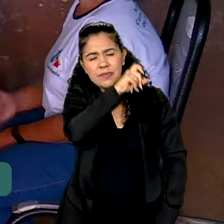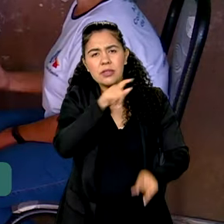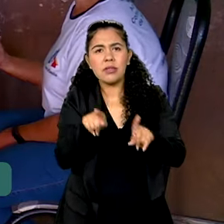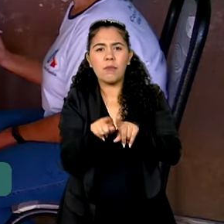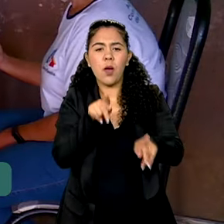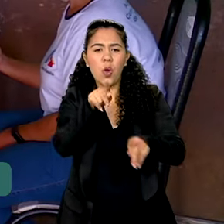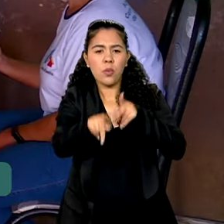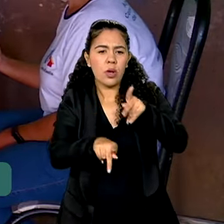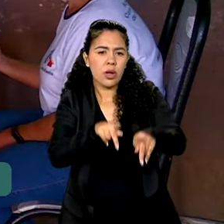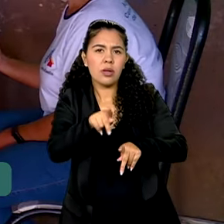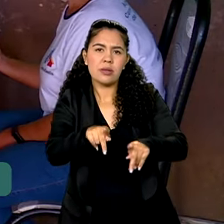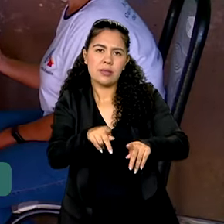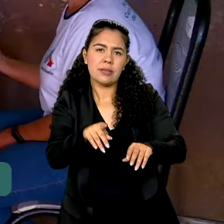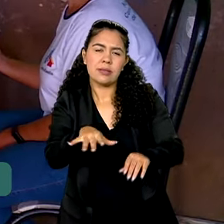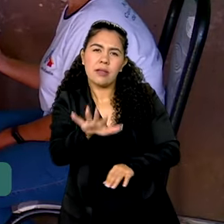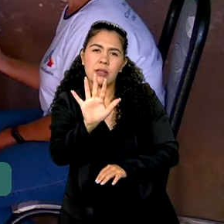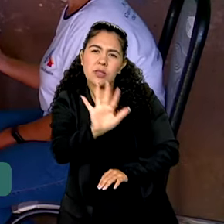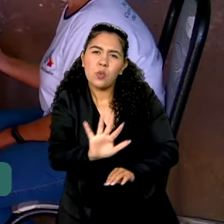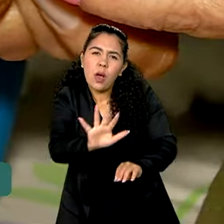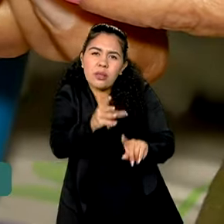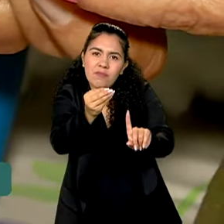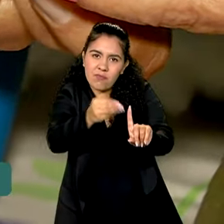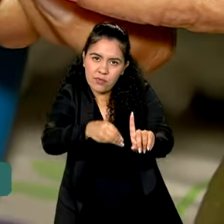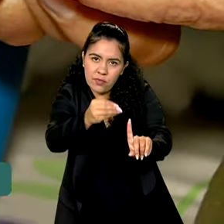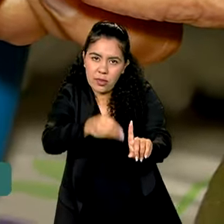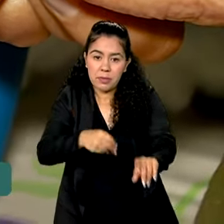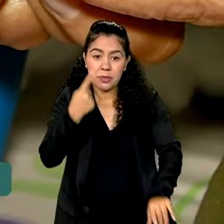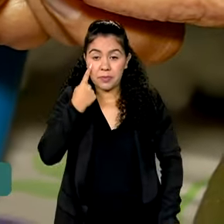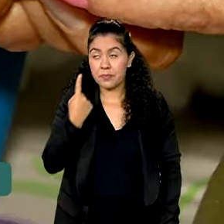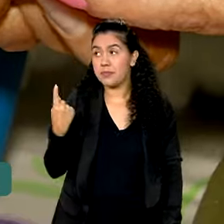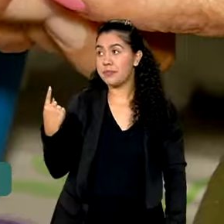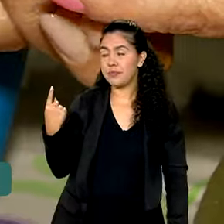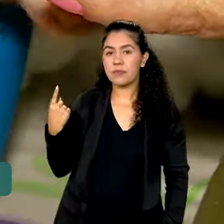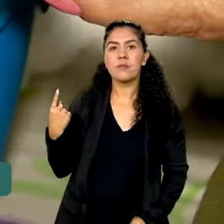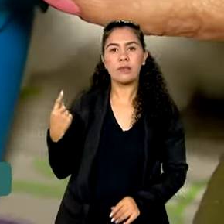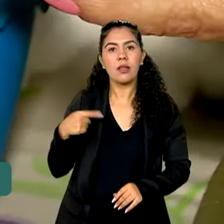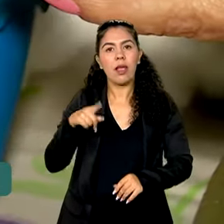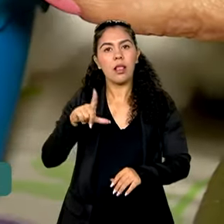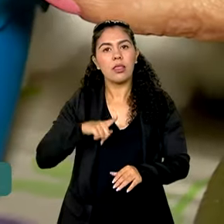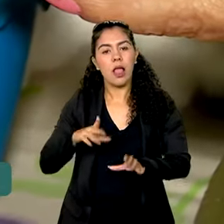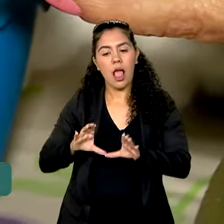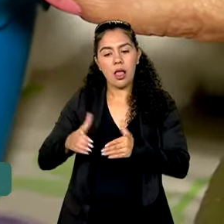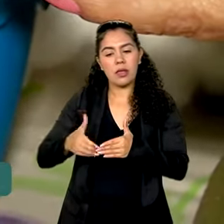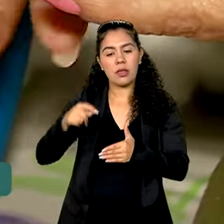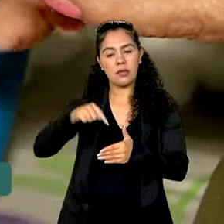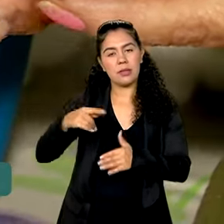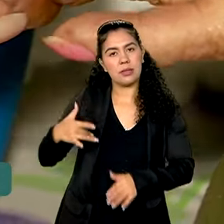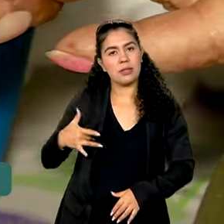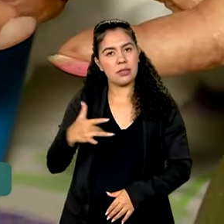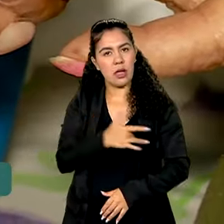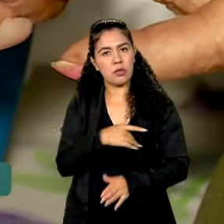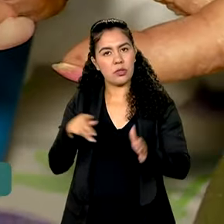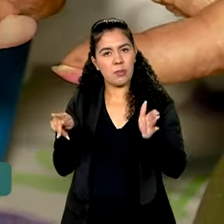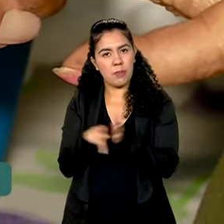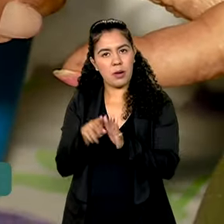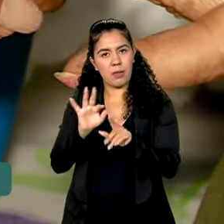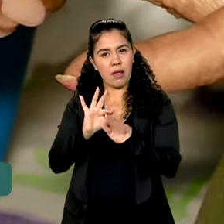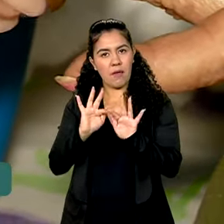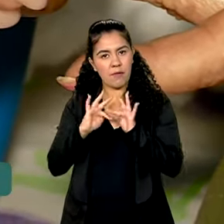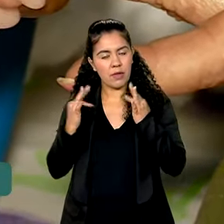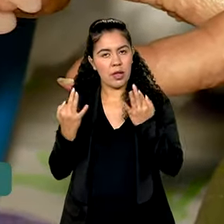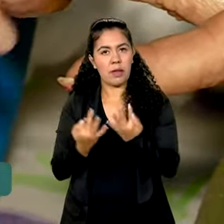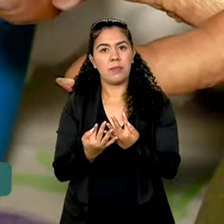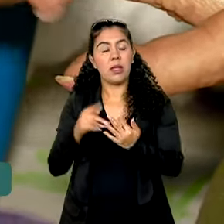populações em situação de vulnerabilidade. Eles fazem parte das equipes de saúde da família, que são a base